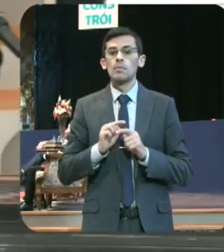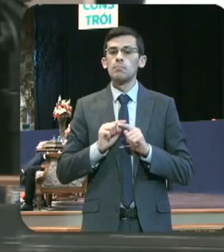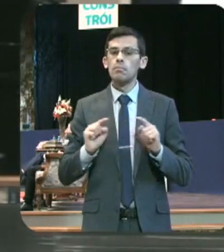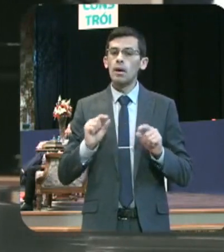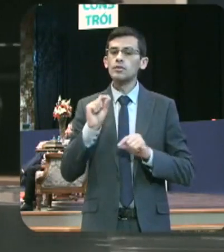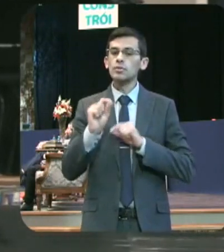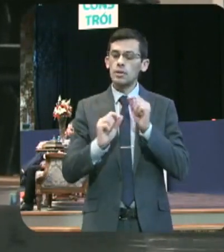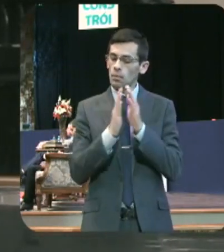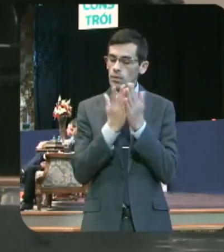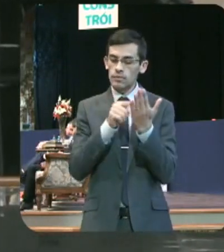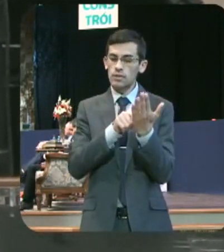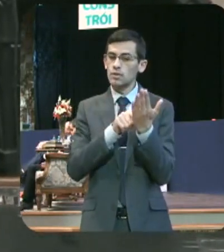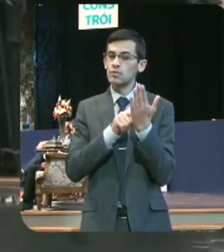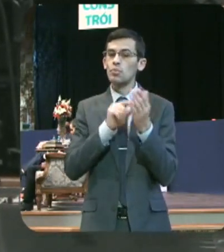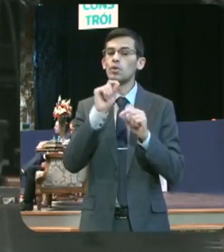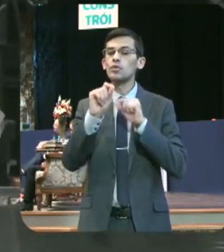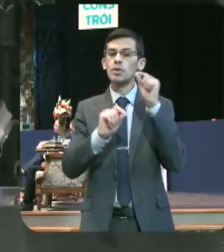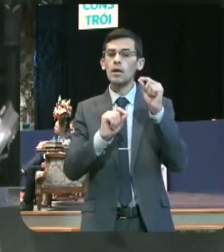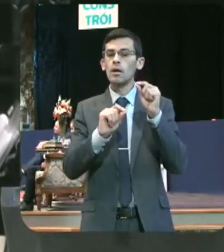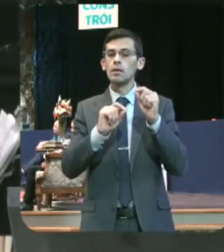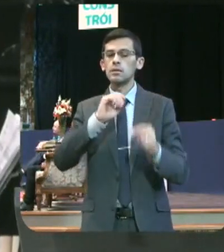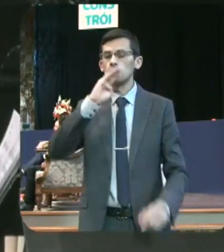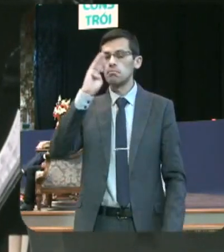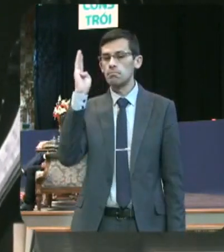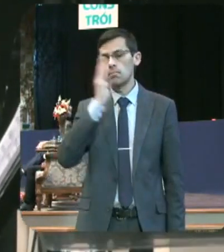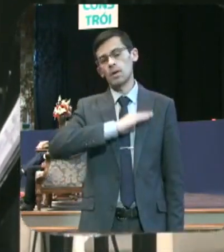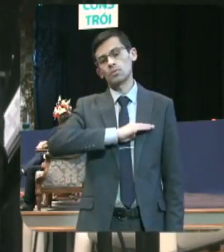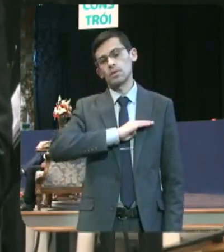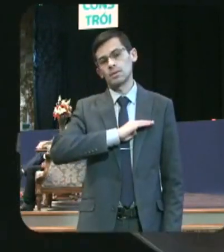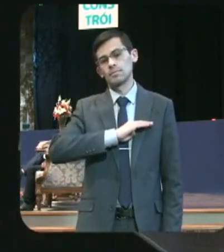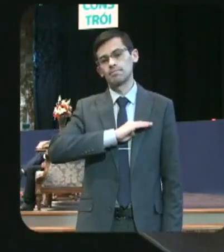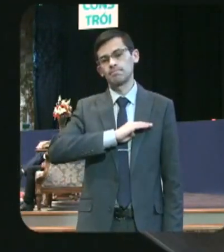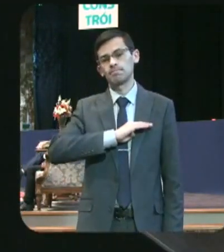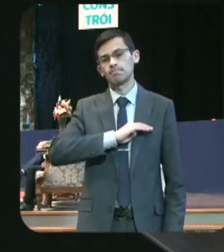Isso a Bíblia chama de iniquidade.